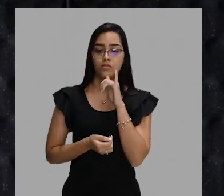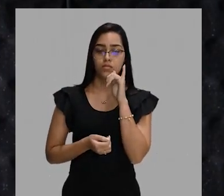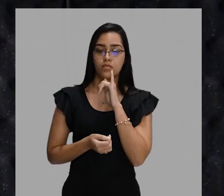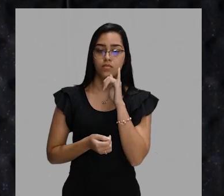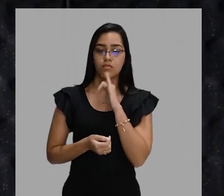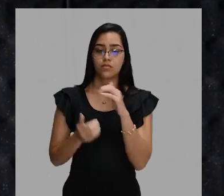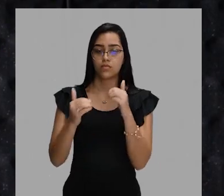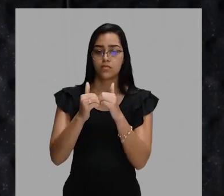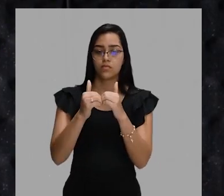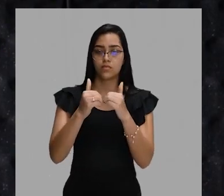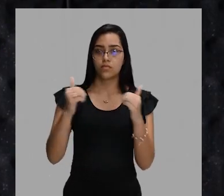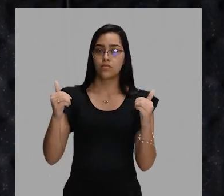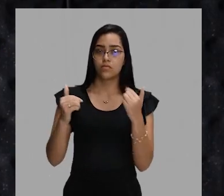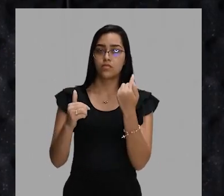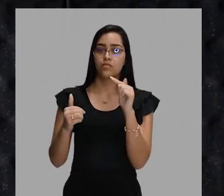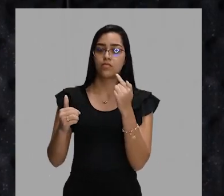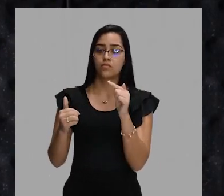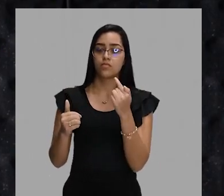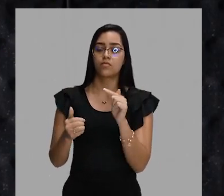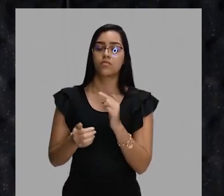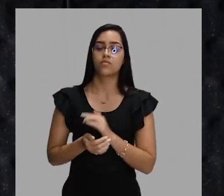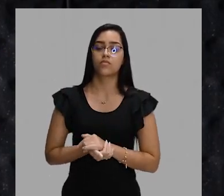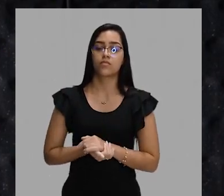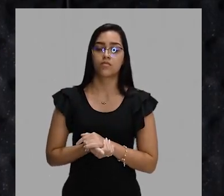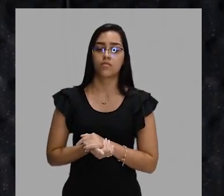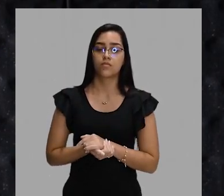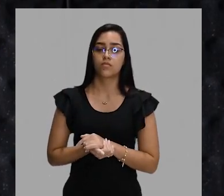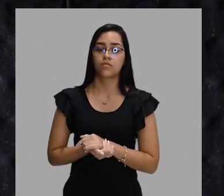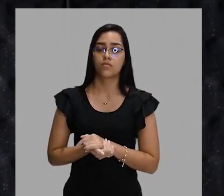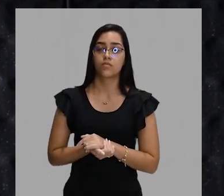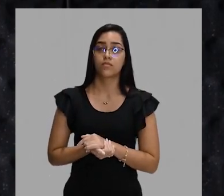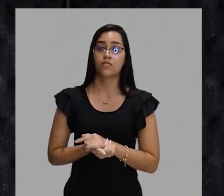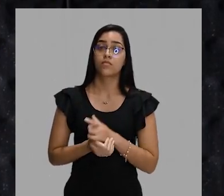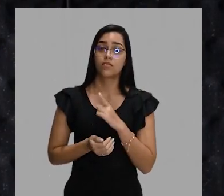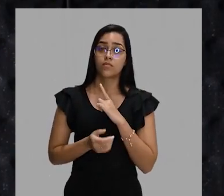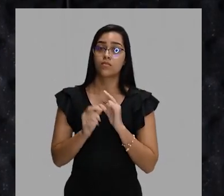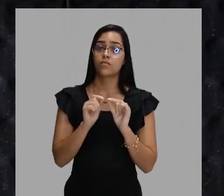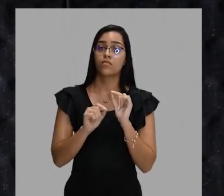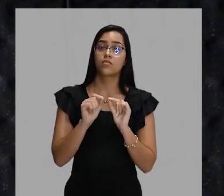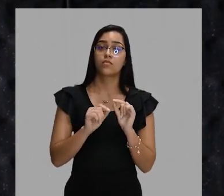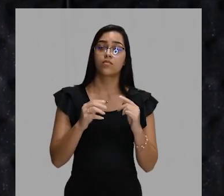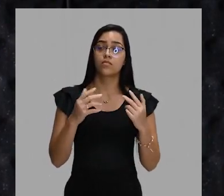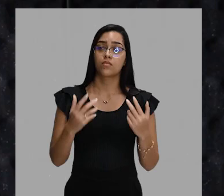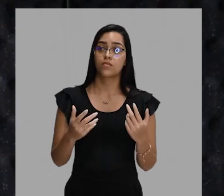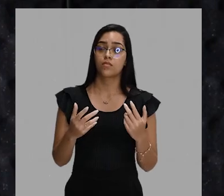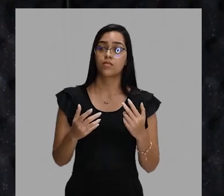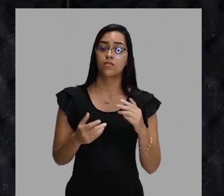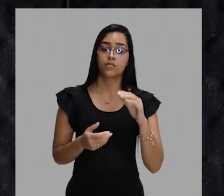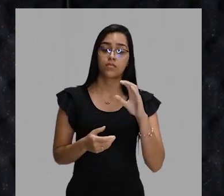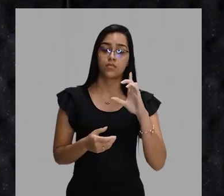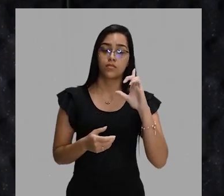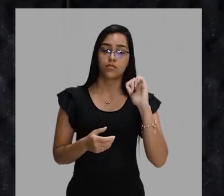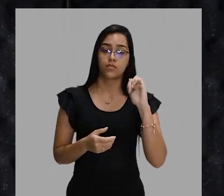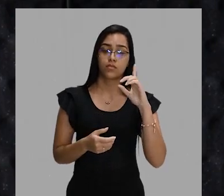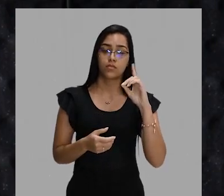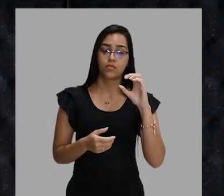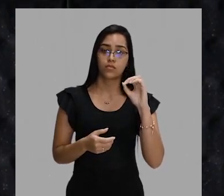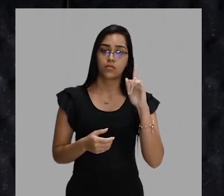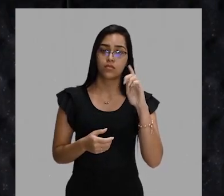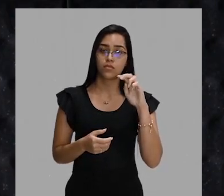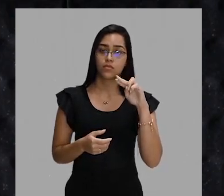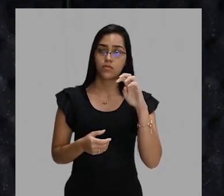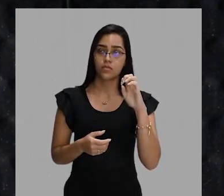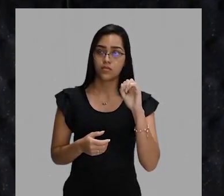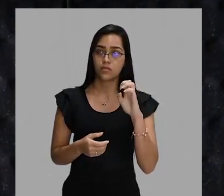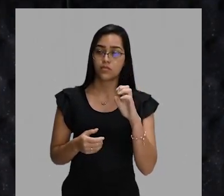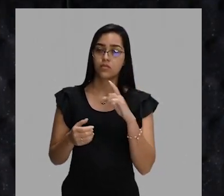uma barreira geográfica entre eles. Nesse caso aqui, ocorreu o que a gente chama de cladogênese, né? Que é quando